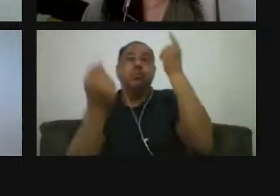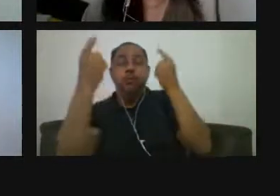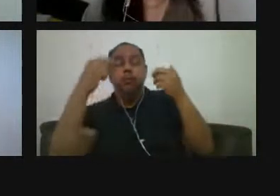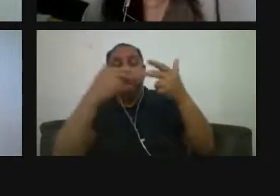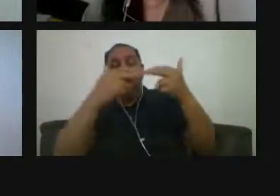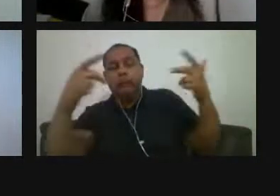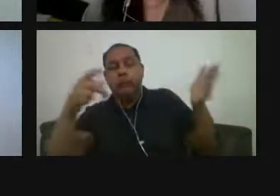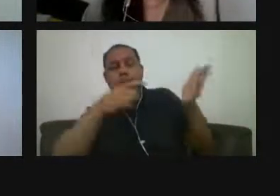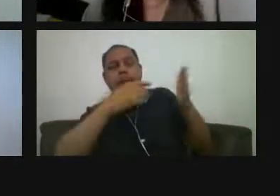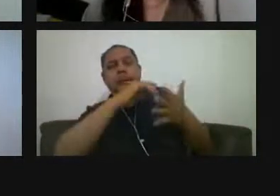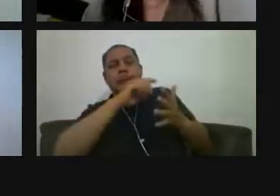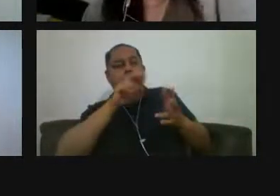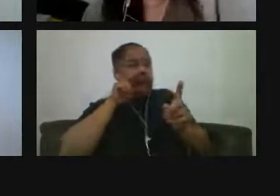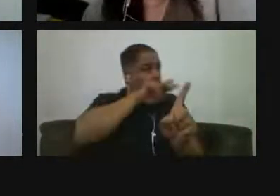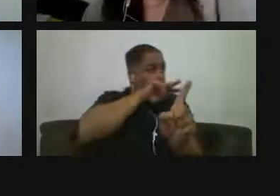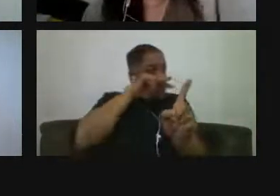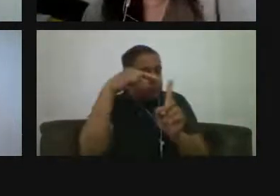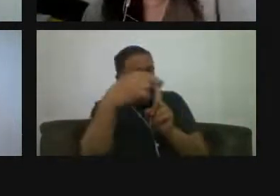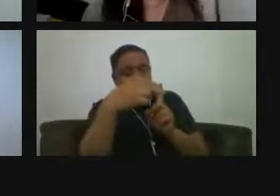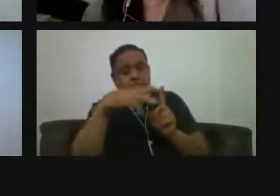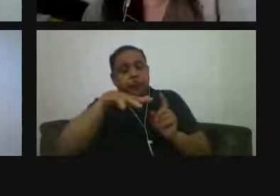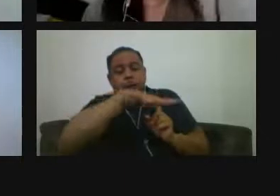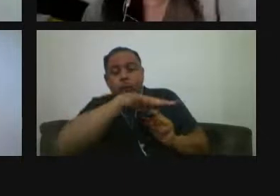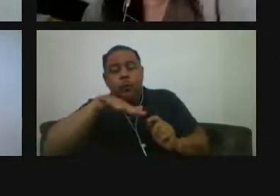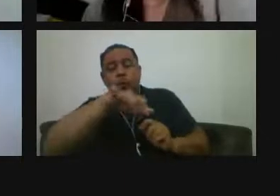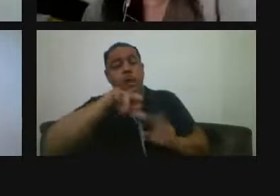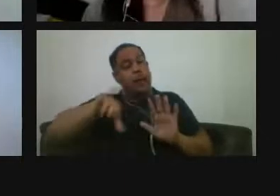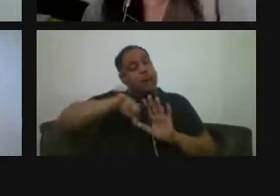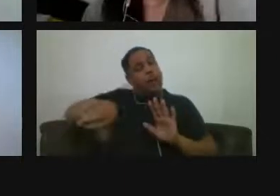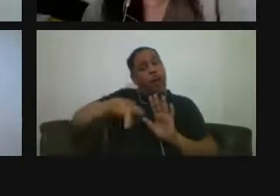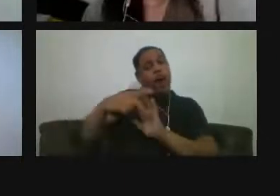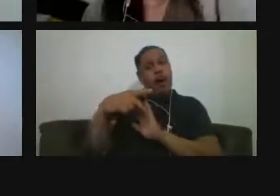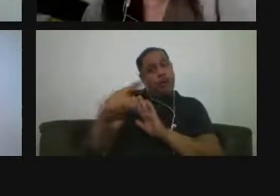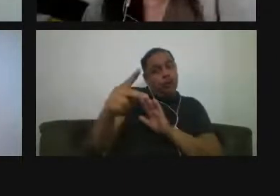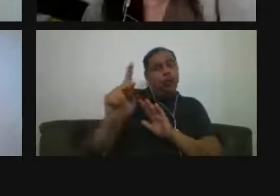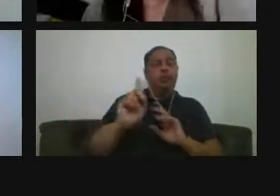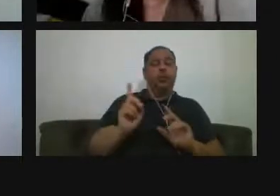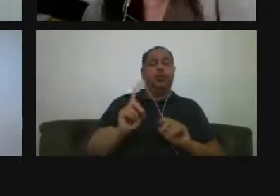circunstâncias e perspectivas que não são as tuas, né?